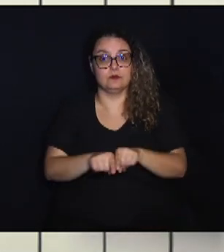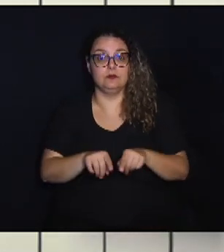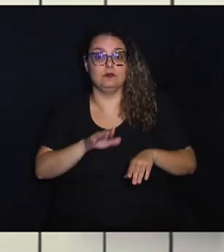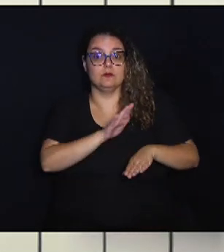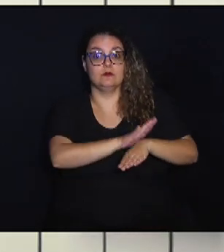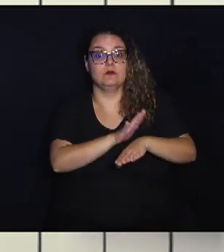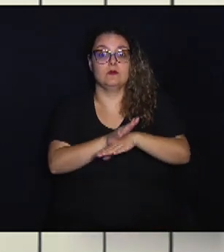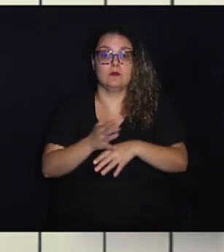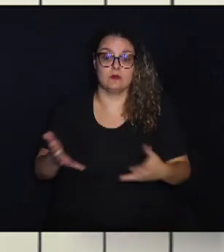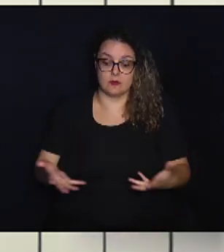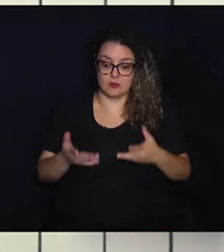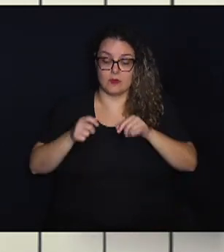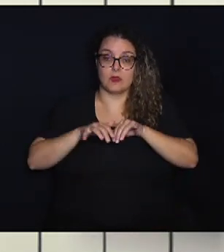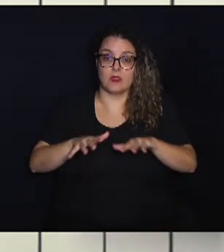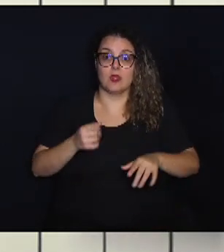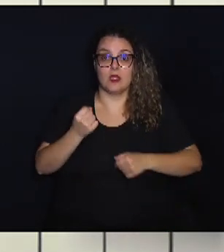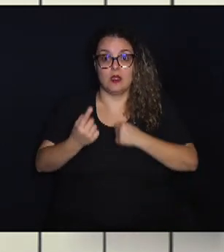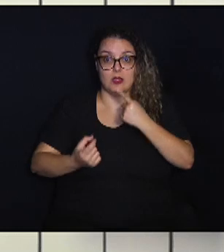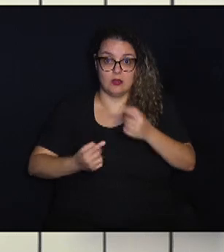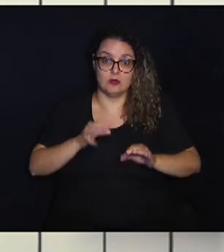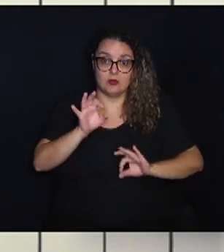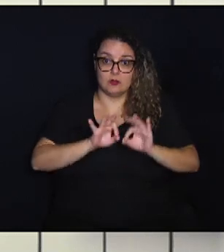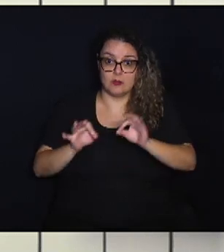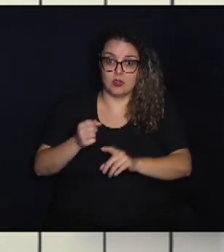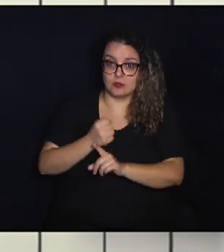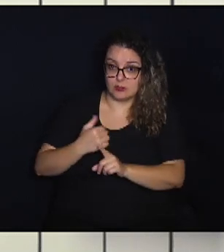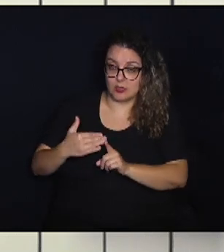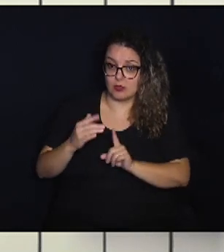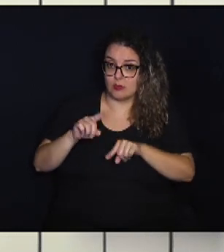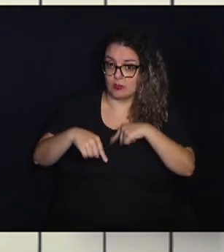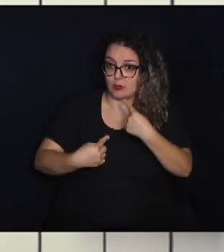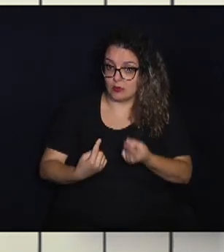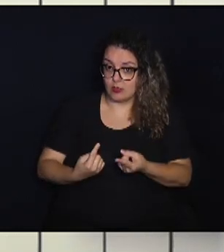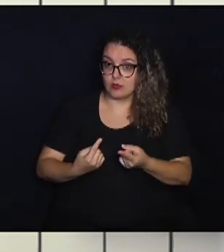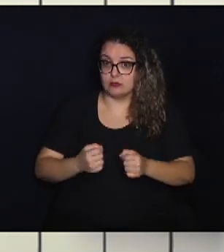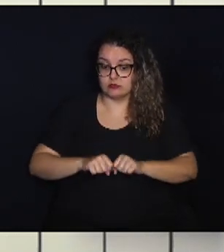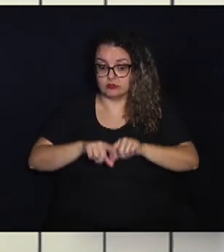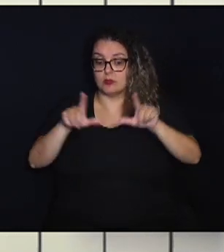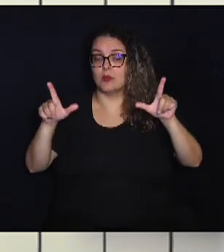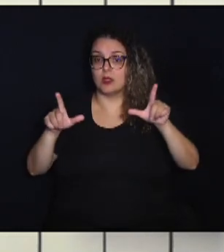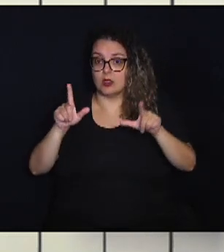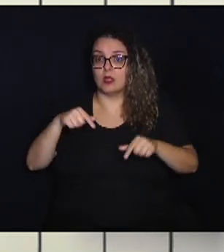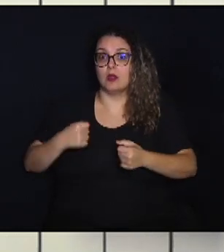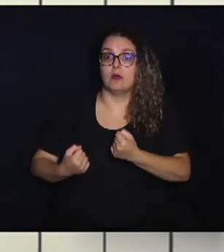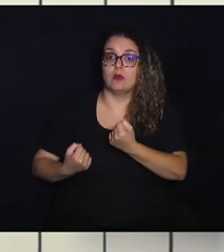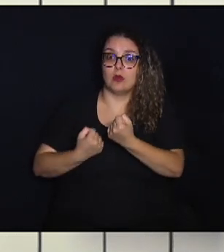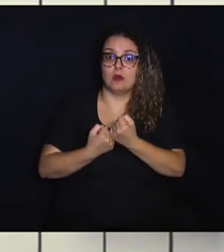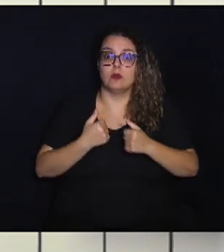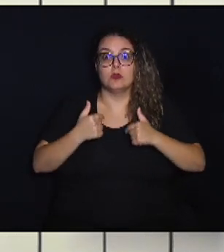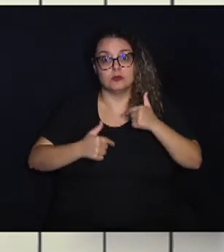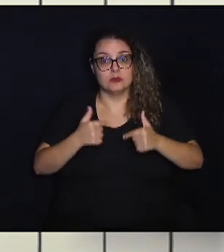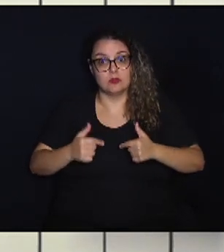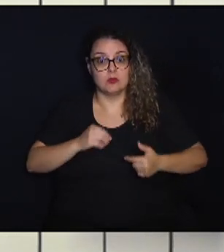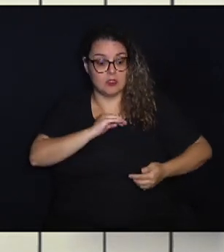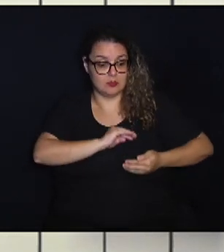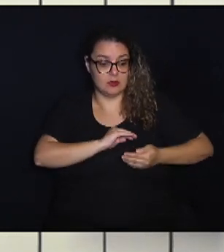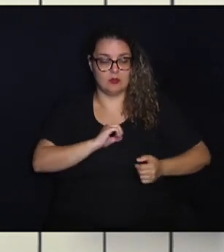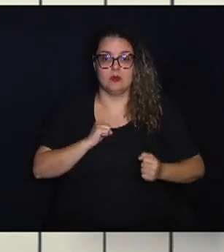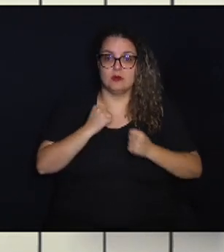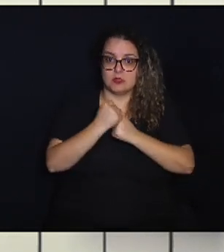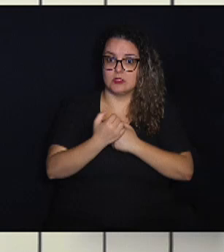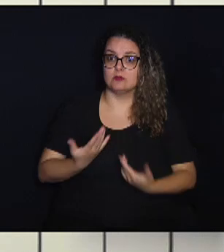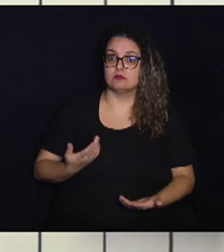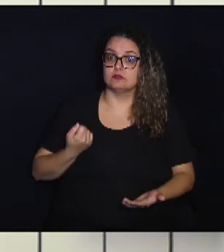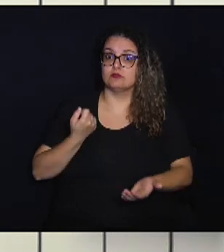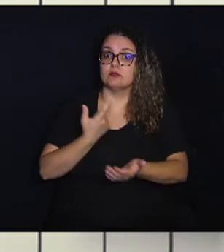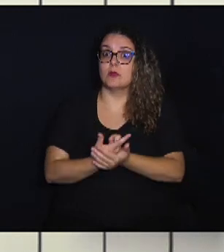a fomentar alguns projetos sociais. Outro ponto de destaque é o apoio ao trabalho da Defesa Civil com a compra